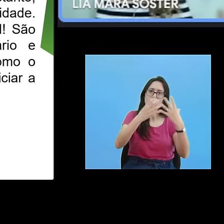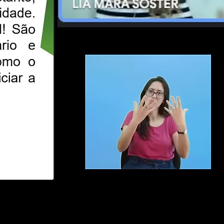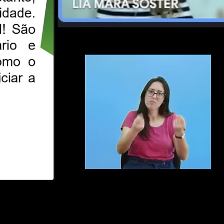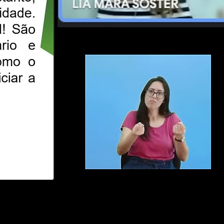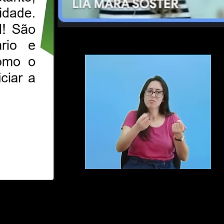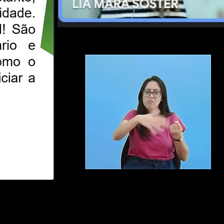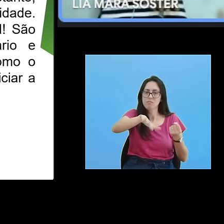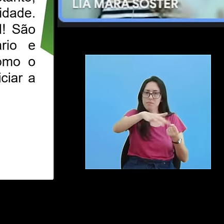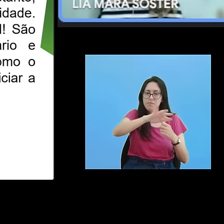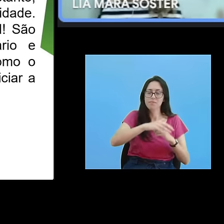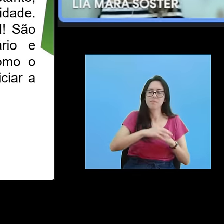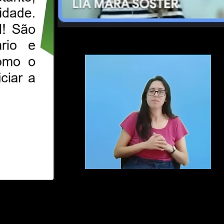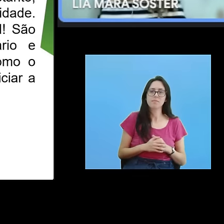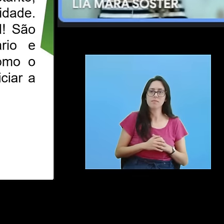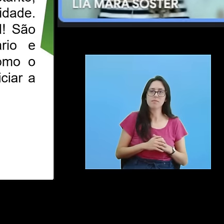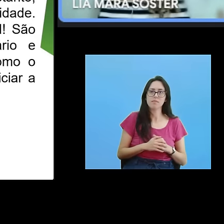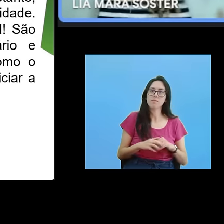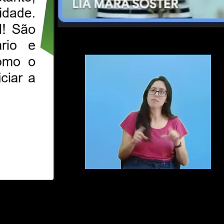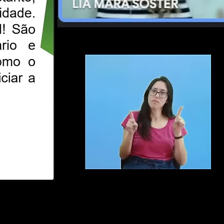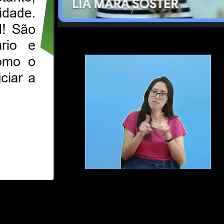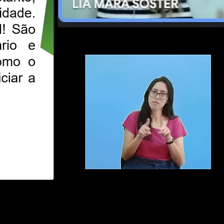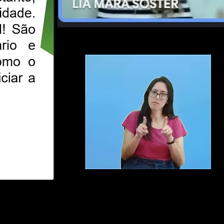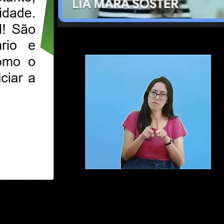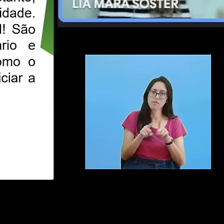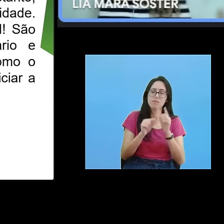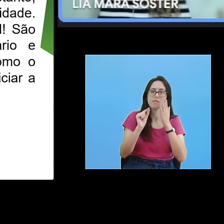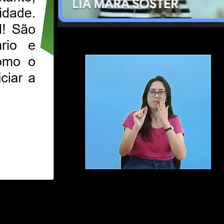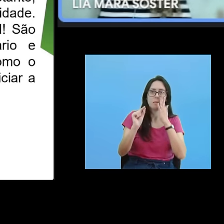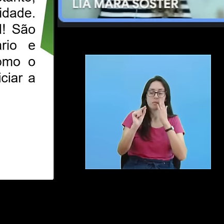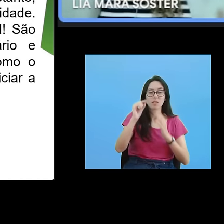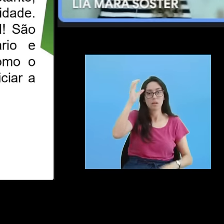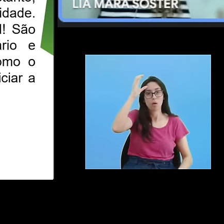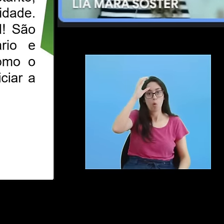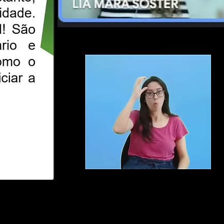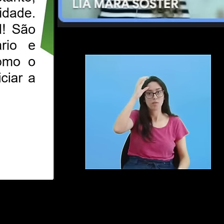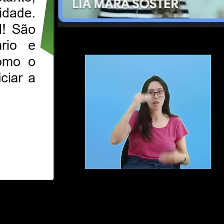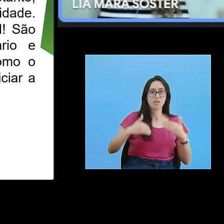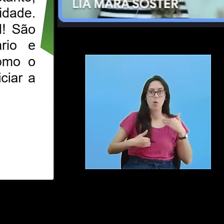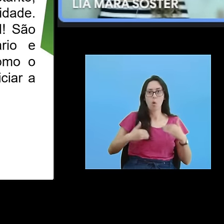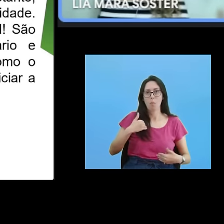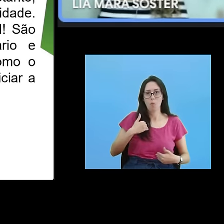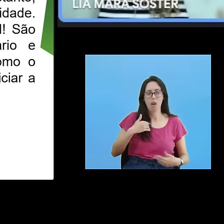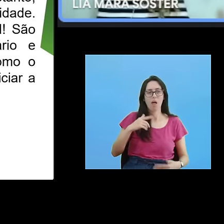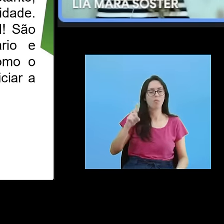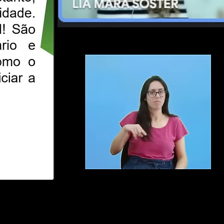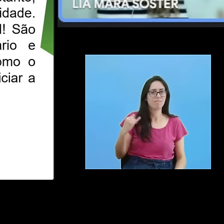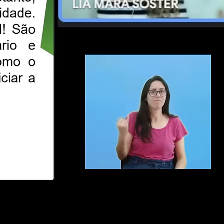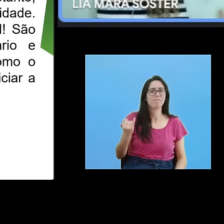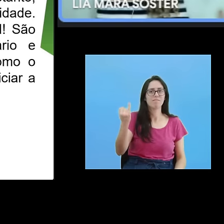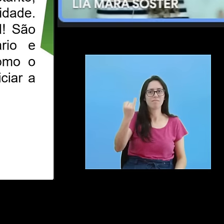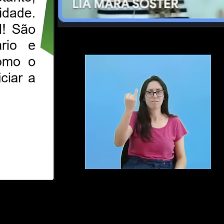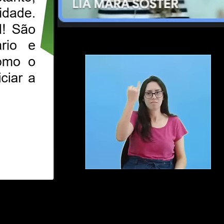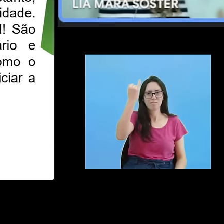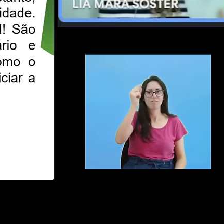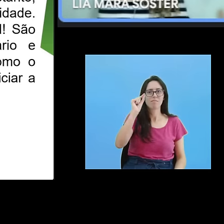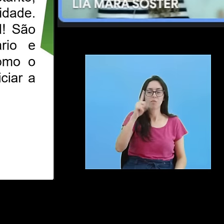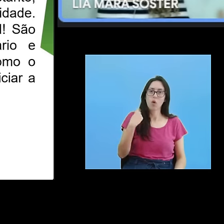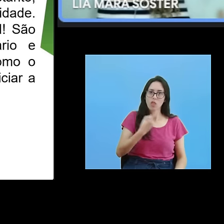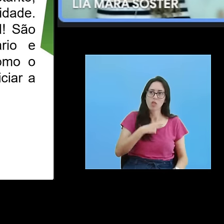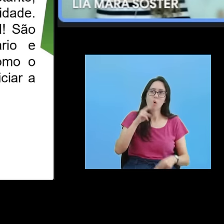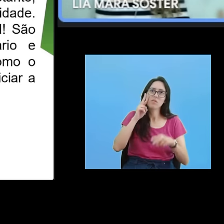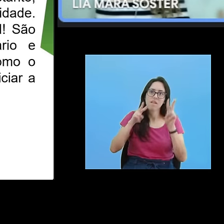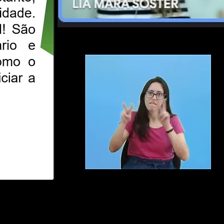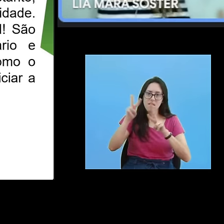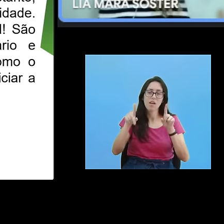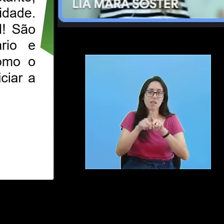grupo social, assim como a questão da consciência corporal, que é muito importante, né, tanto para nós videntes como para as